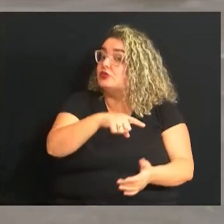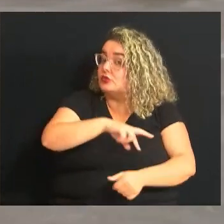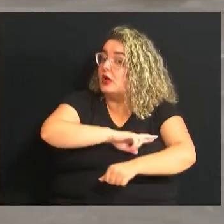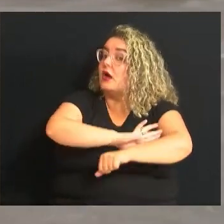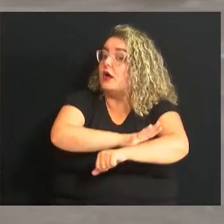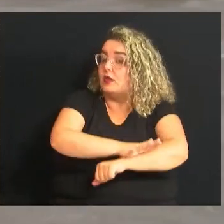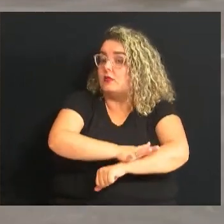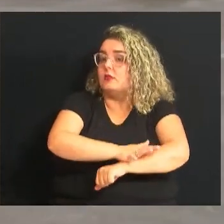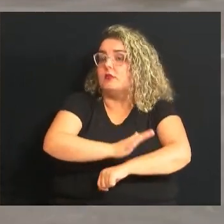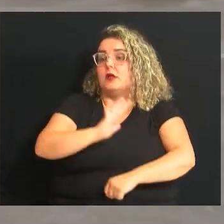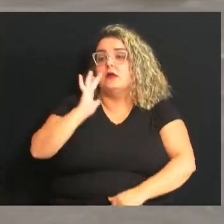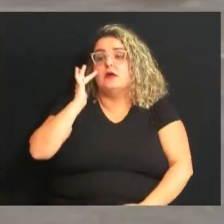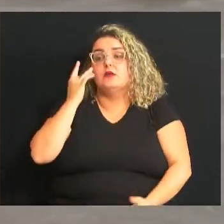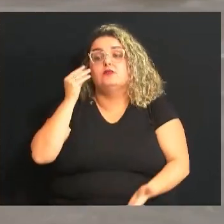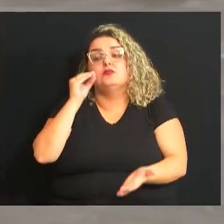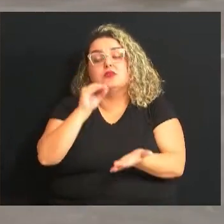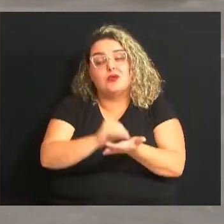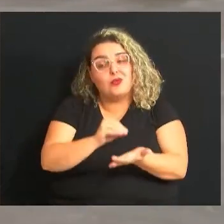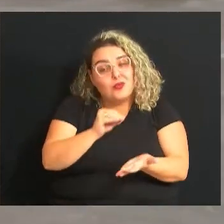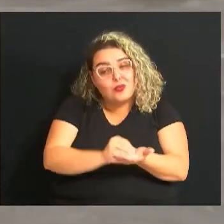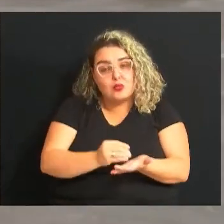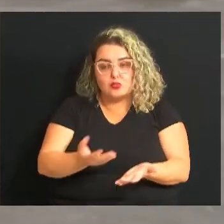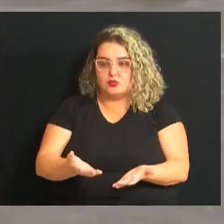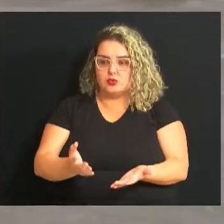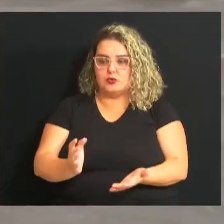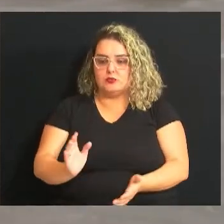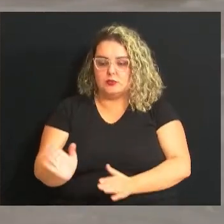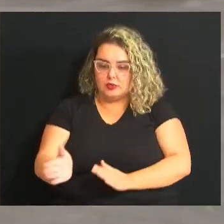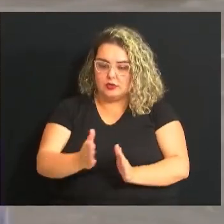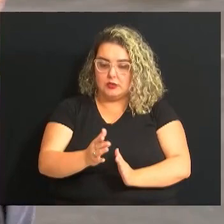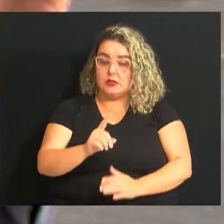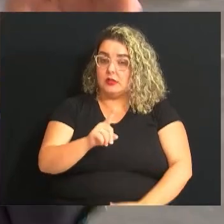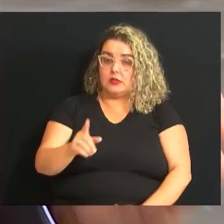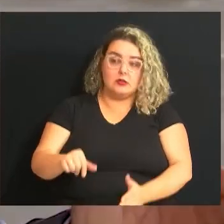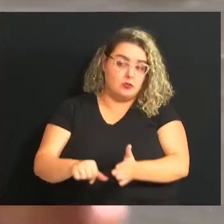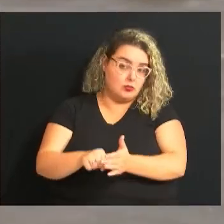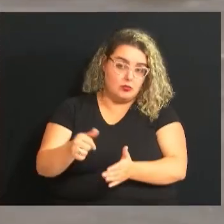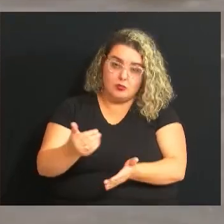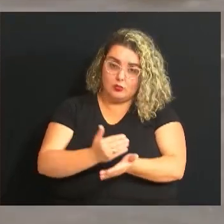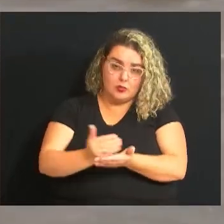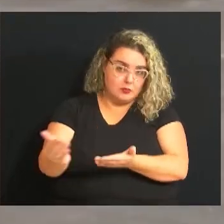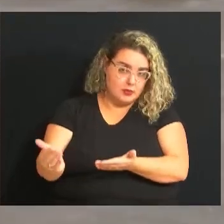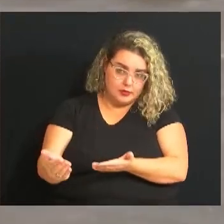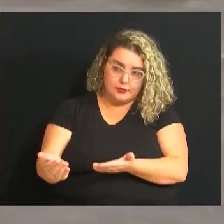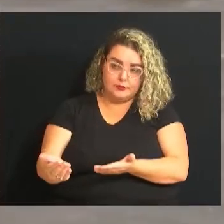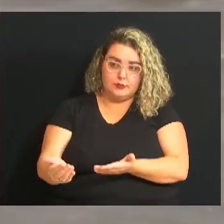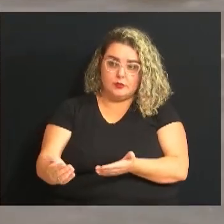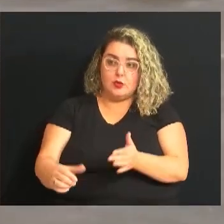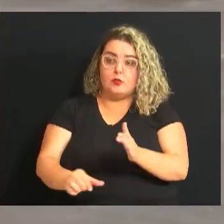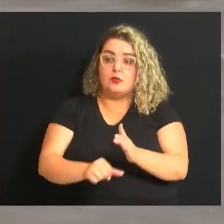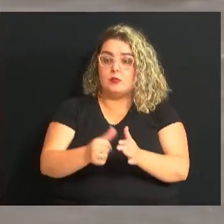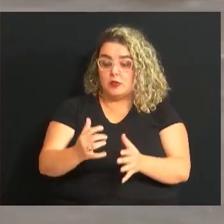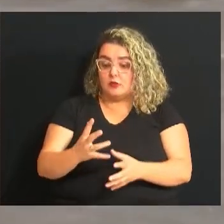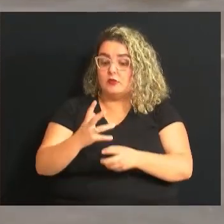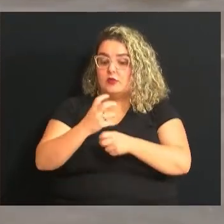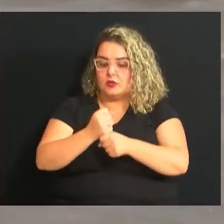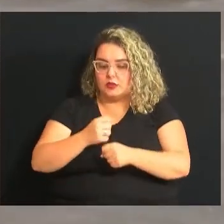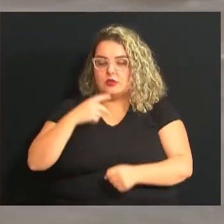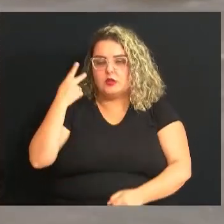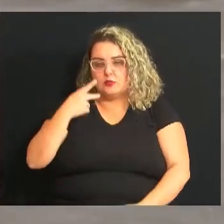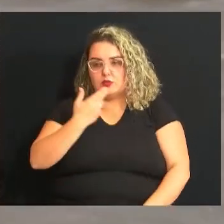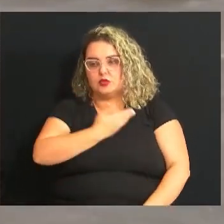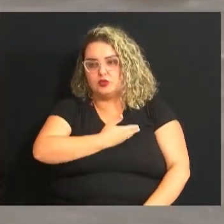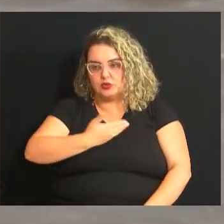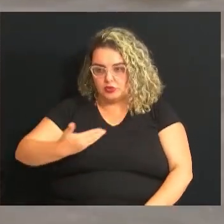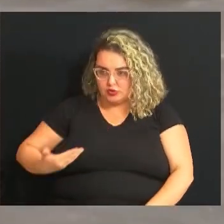mas eu entendo que esse deveria ser o último caminho, né? Não o caminho inicial. O caminho inicial é